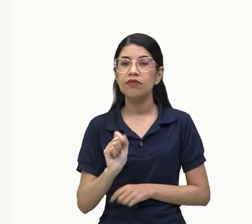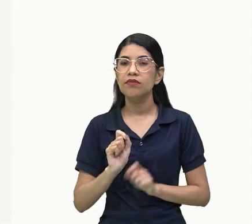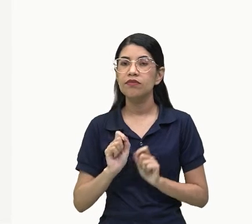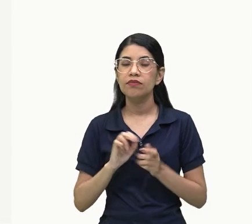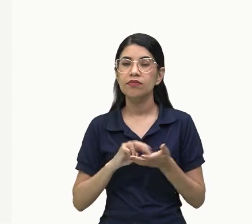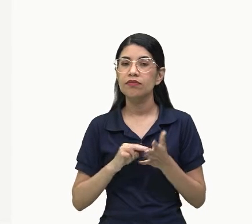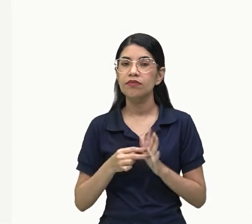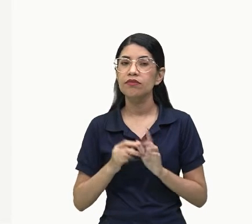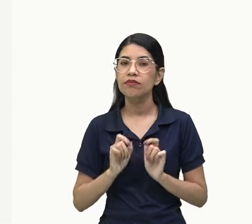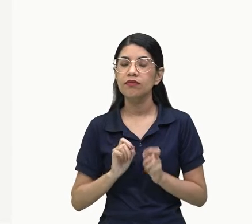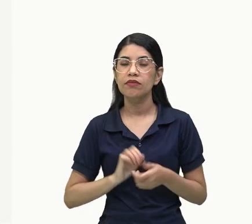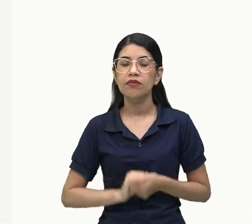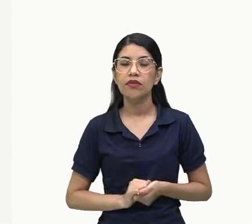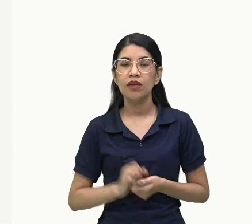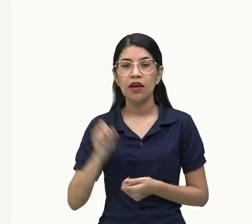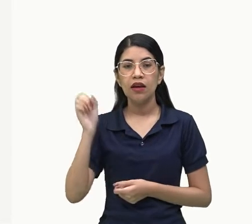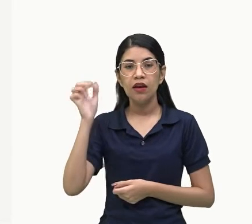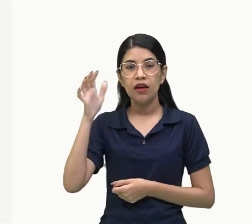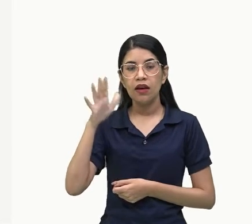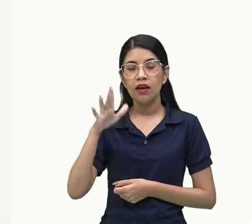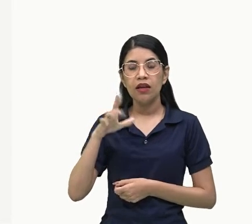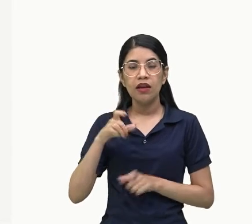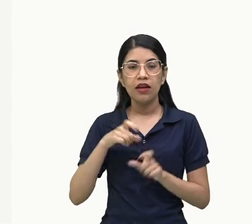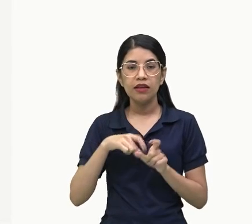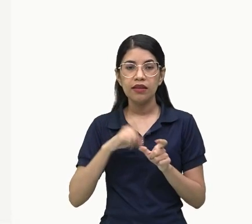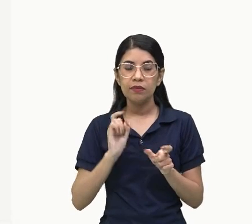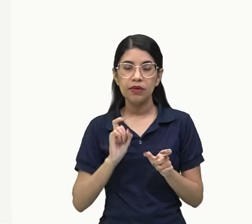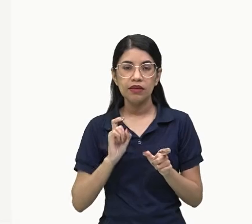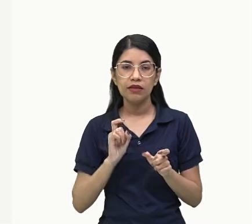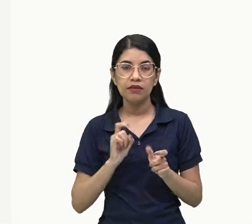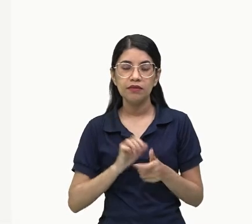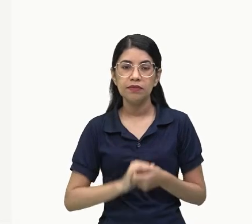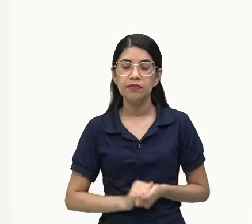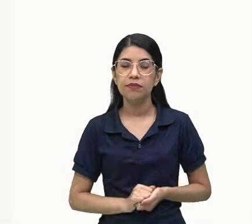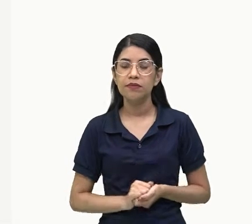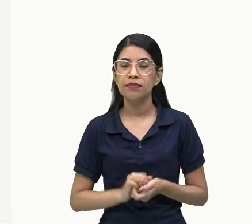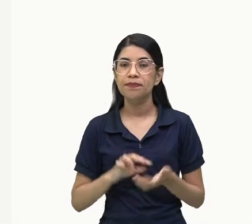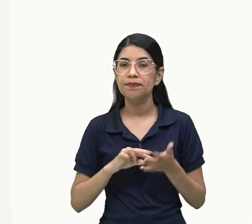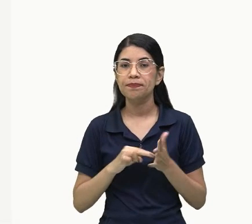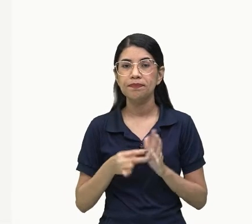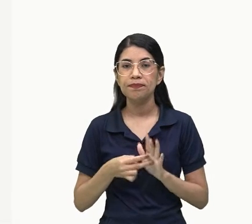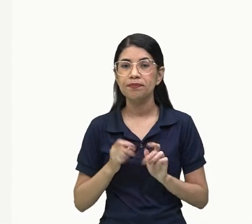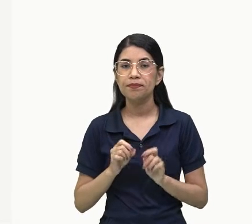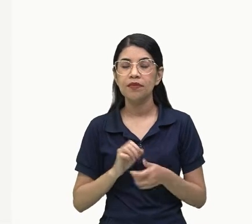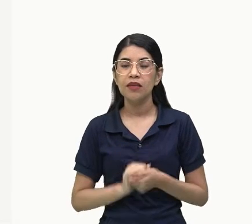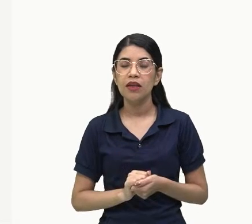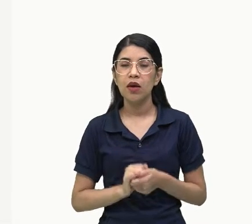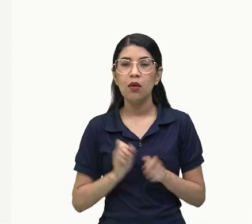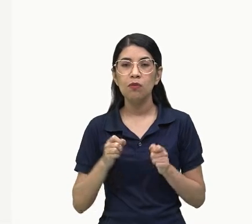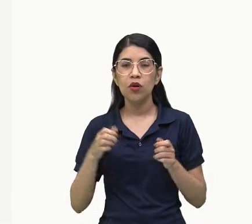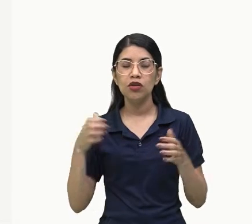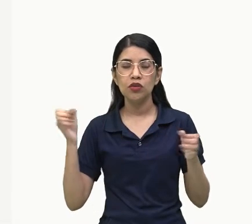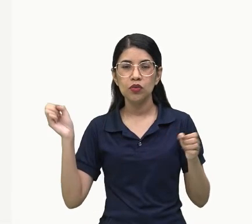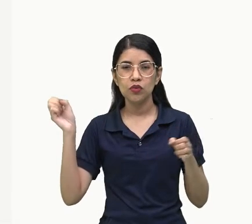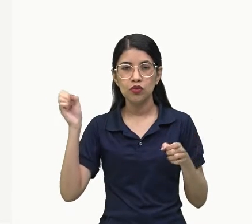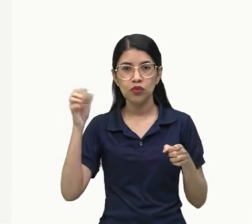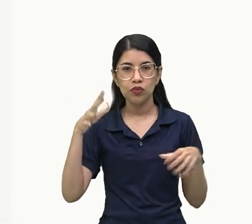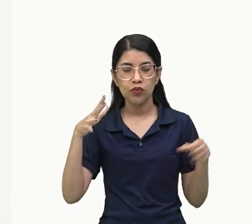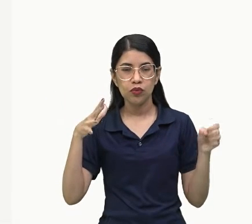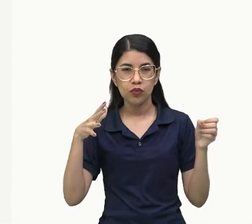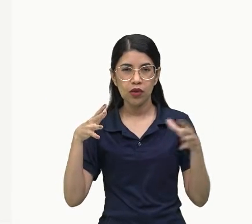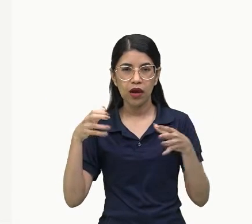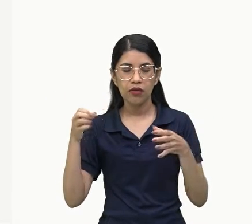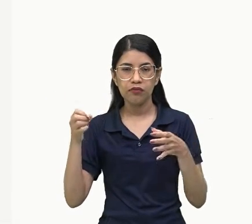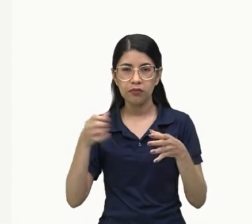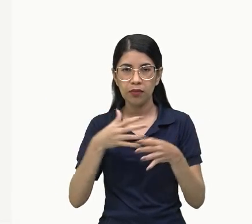diz o seguinte: os raios de luz são independentes entre si. Ou seja, mesmo que se cruzem, não interferem na trajetória um